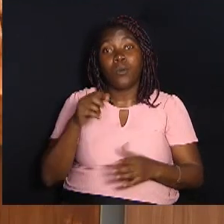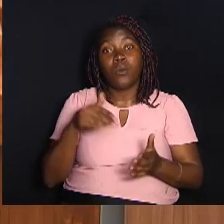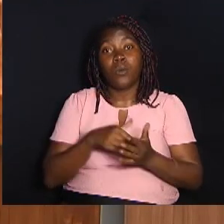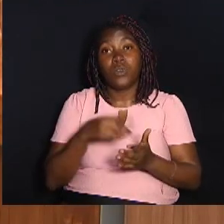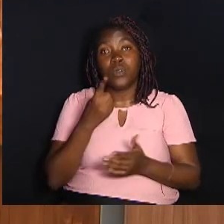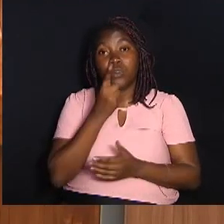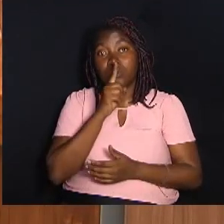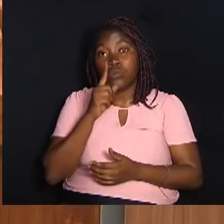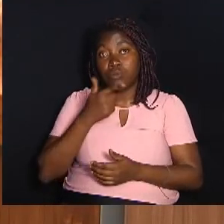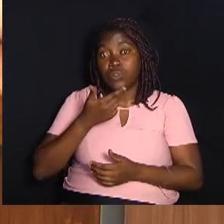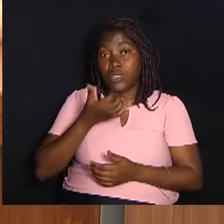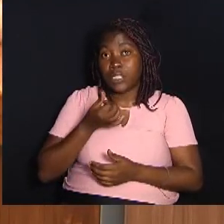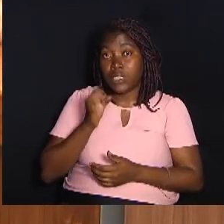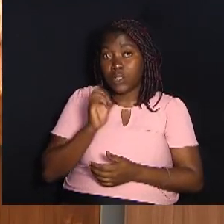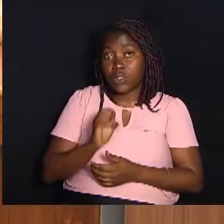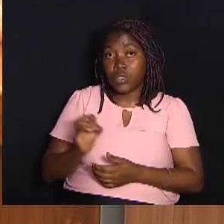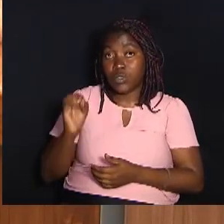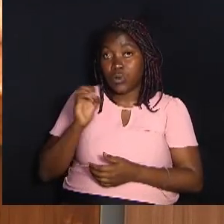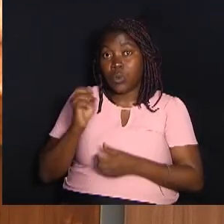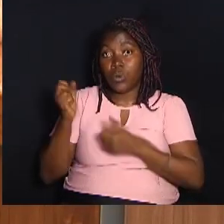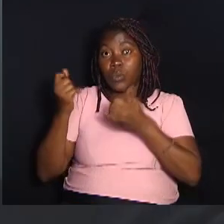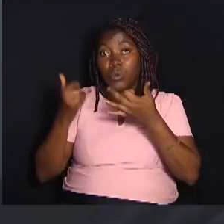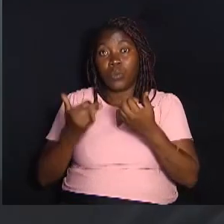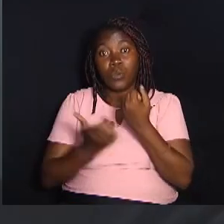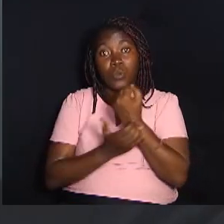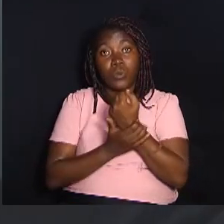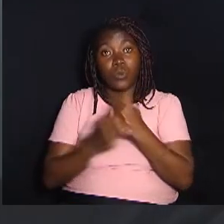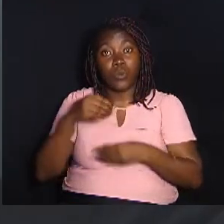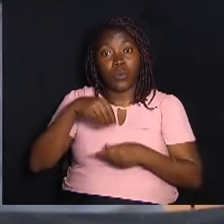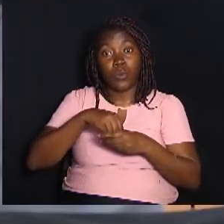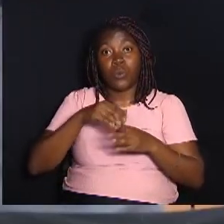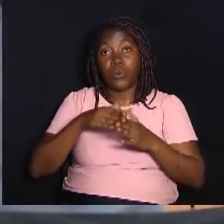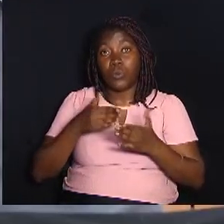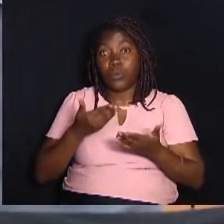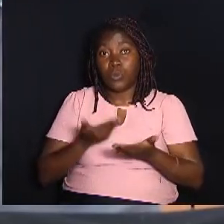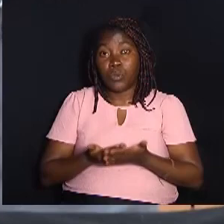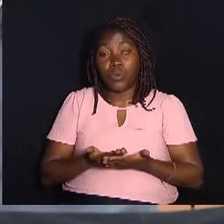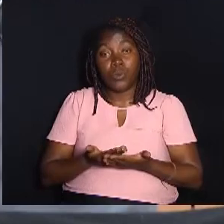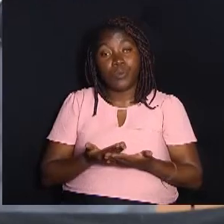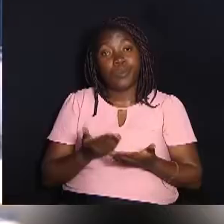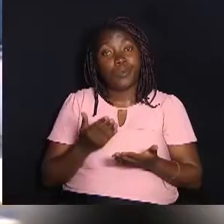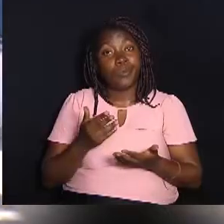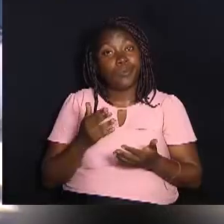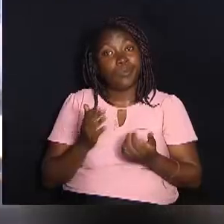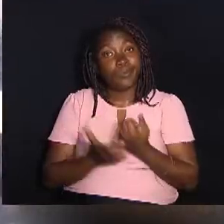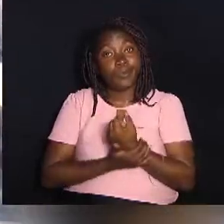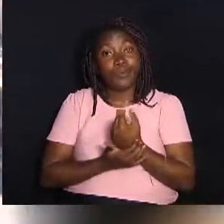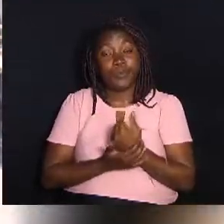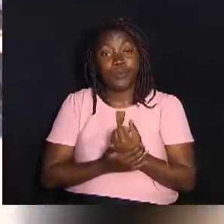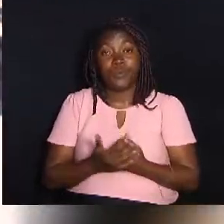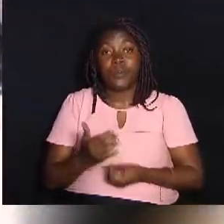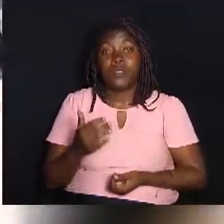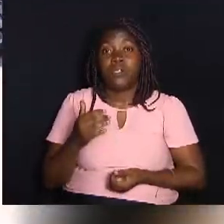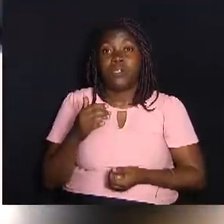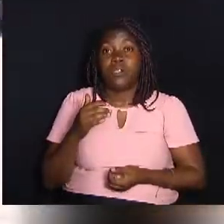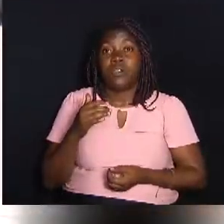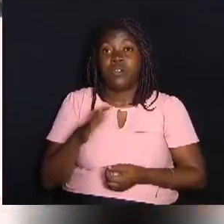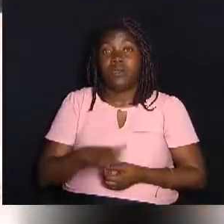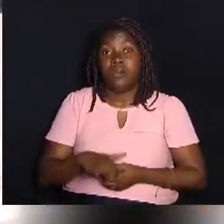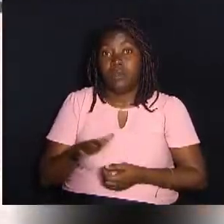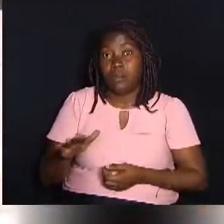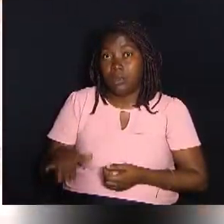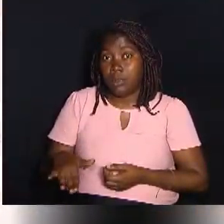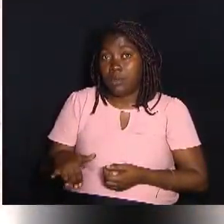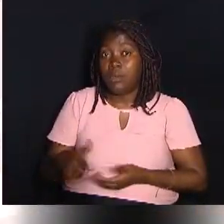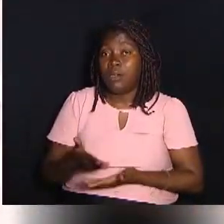último encontro da comissão em 26 de outubro versou sobre a segurança nas escolas Afinal garantir a segurança das